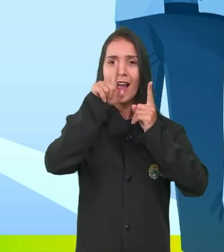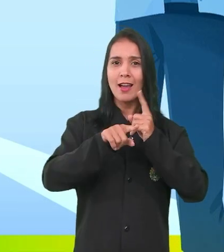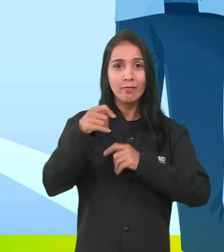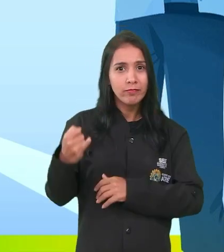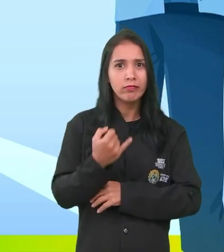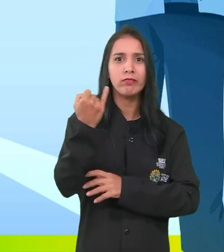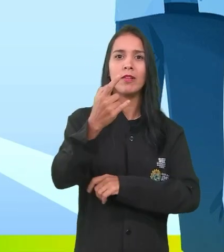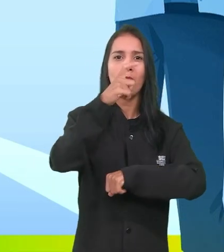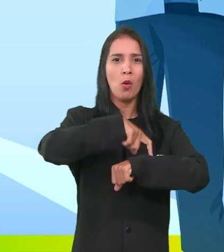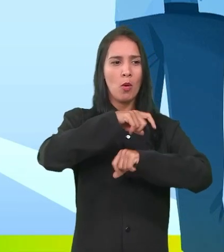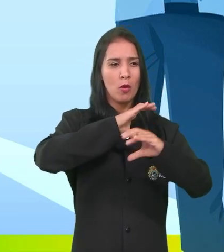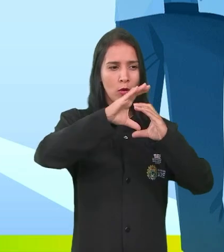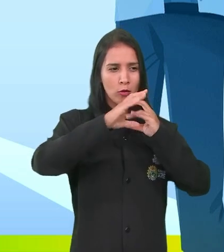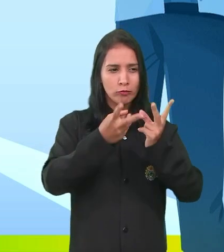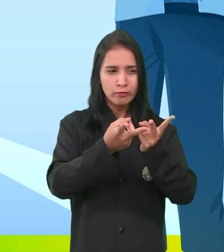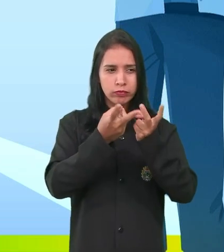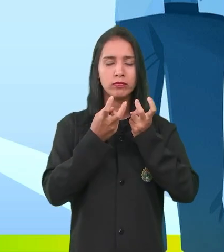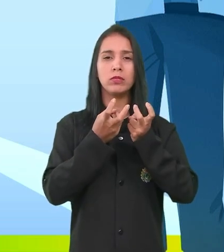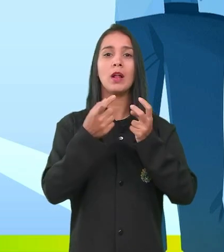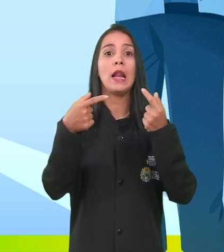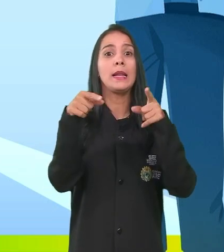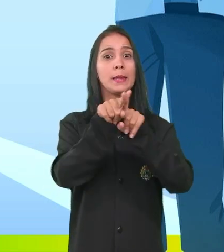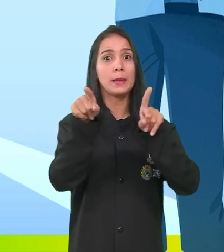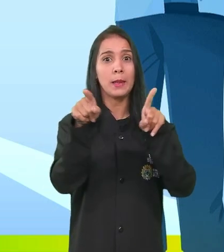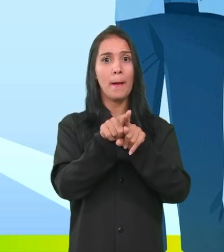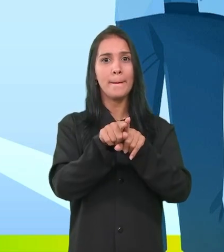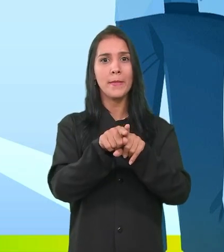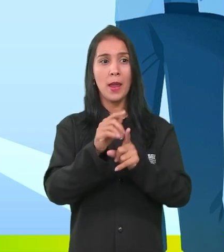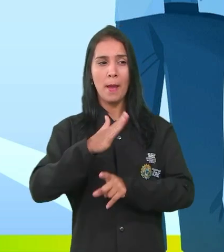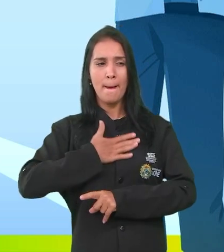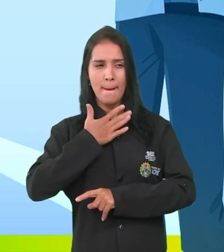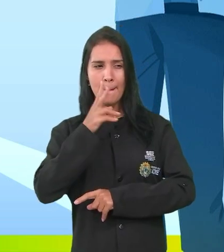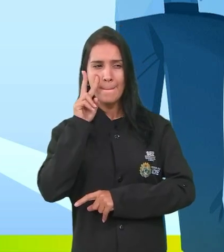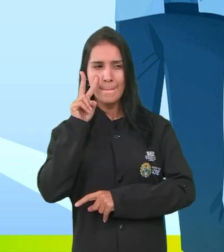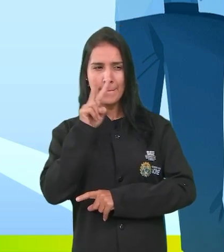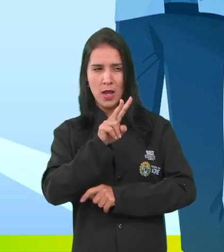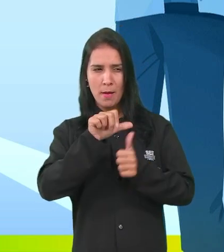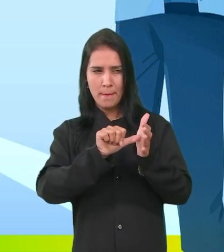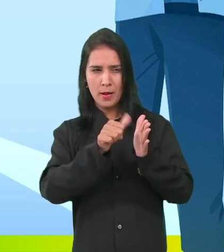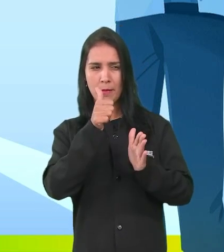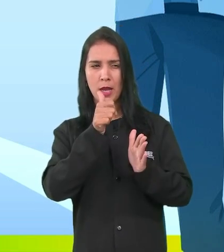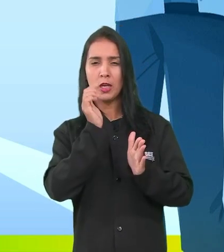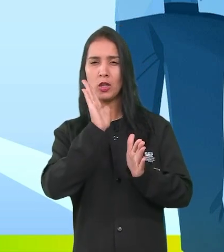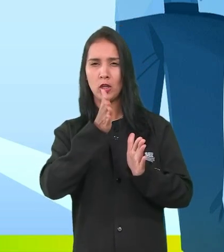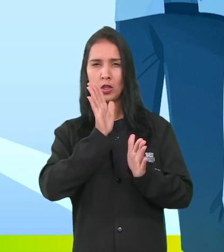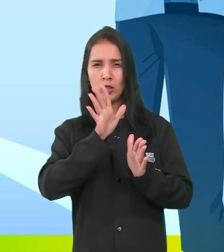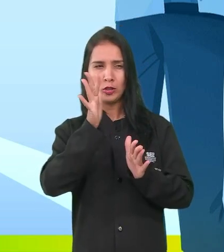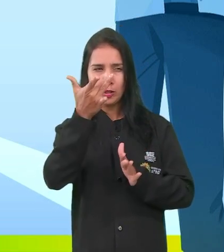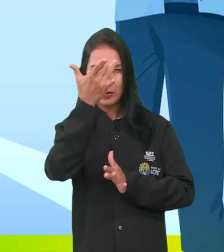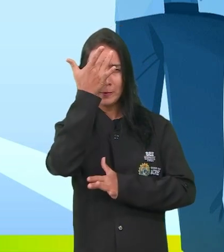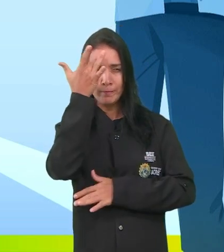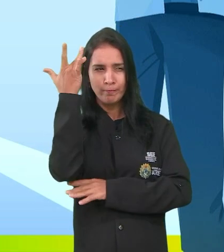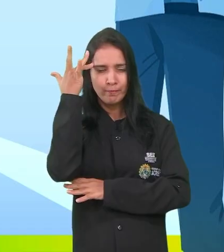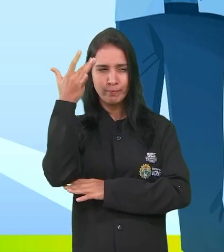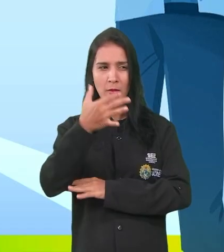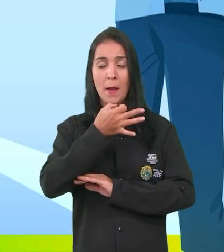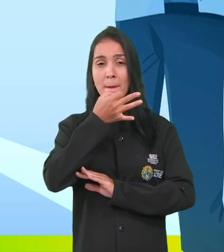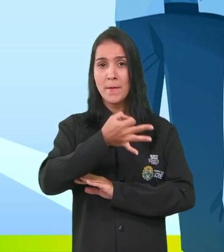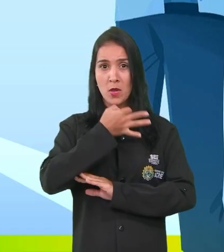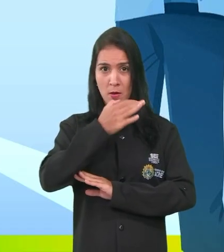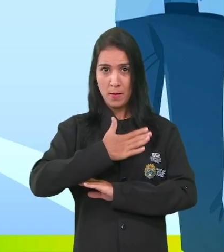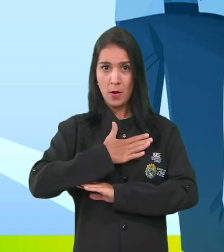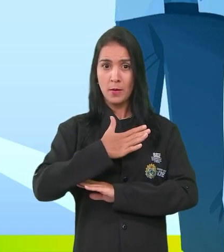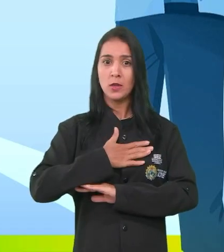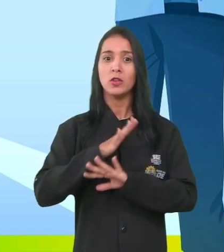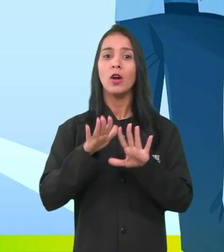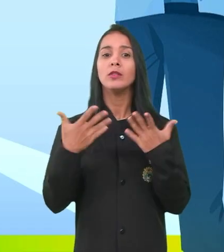mensagens, formar as primeiras impressões e construir vínculos em diversas interações humanas. Isso